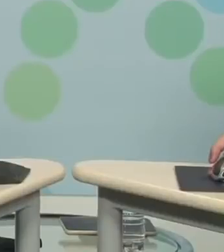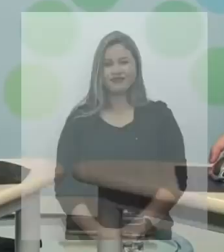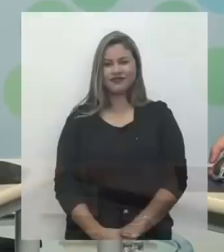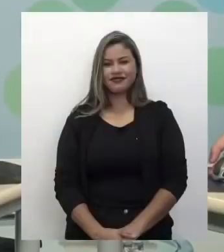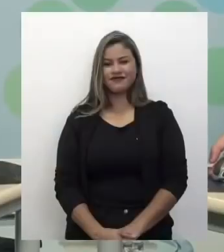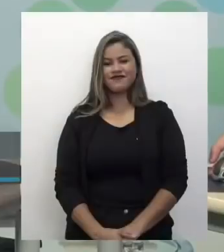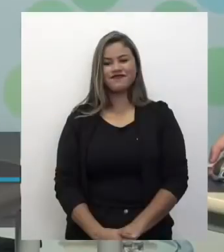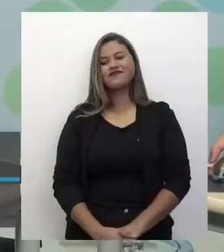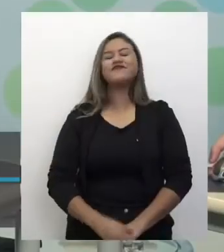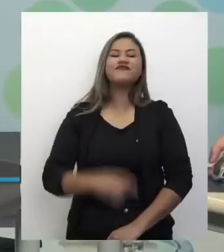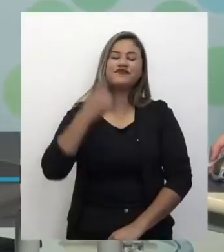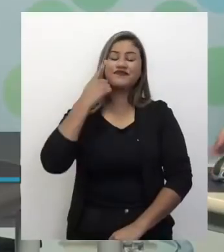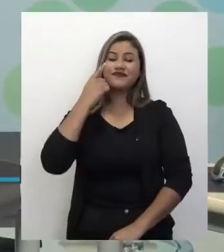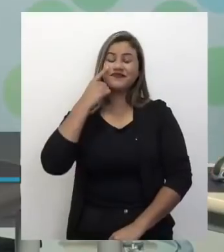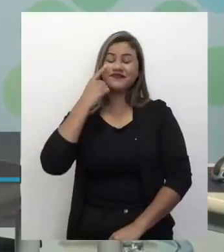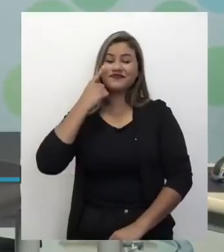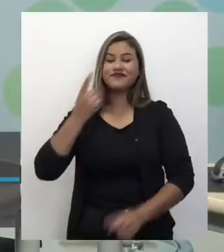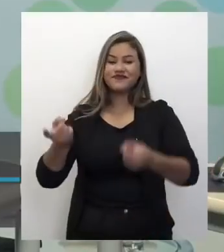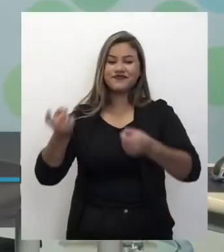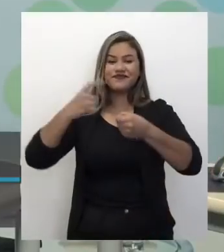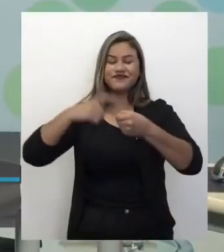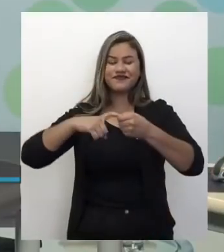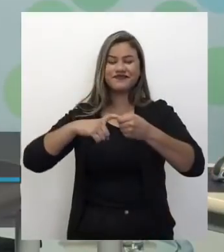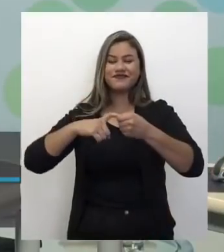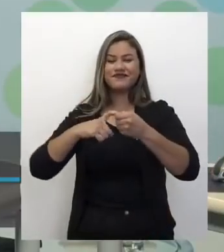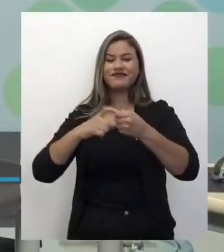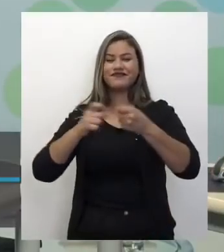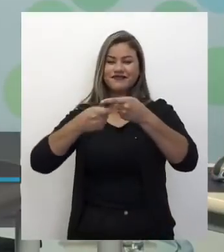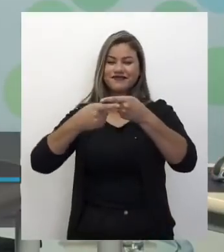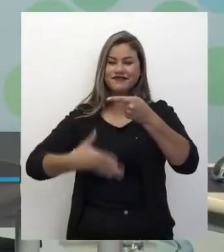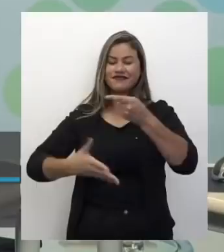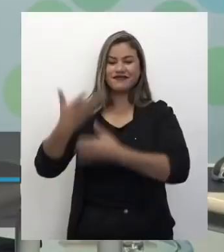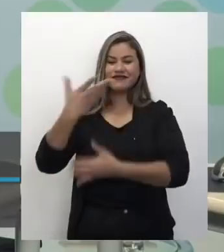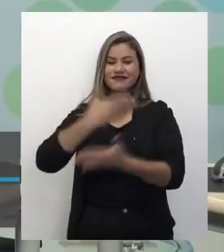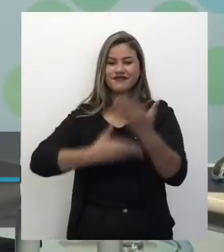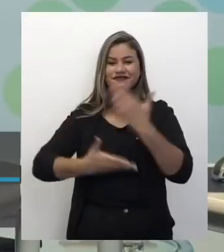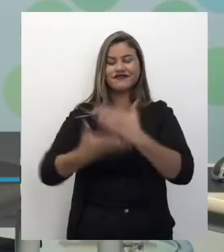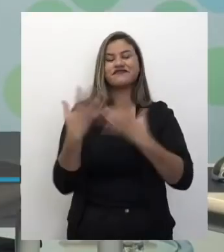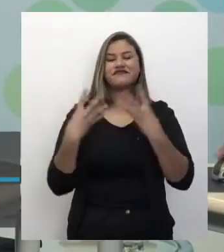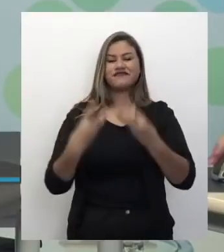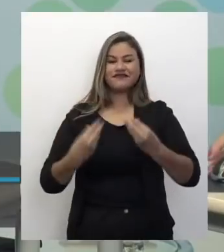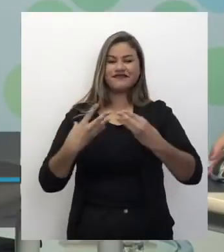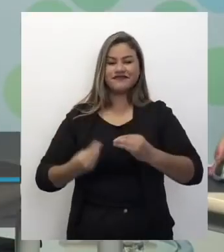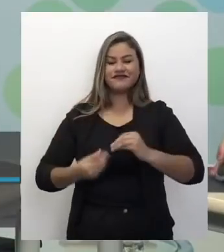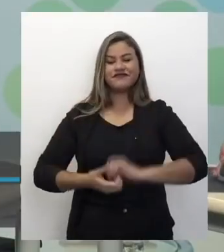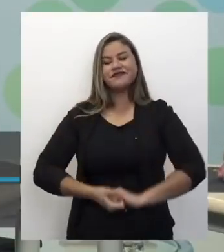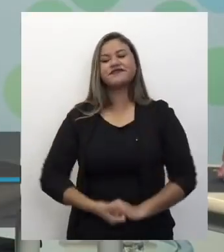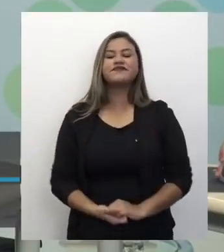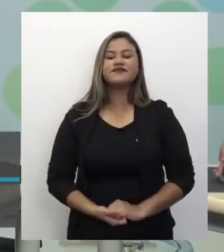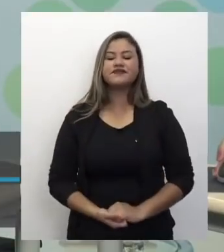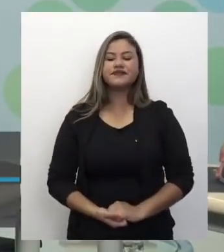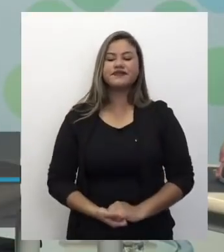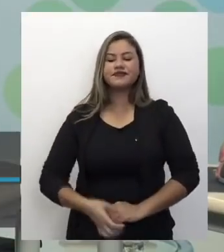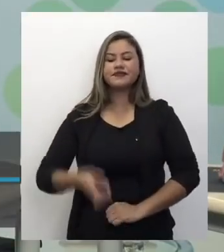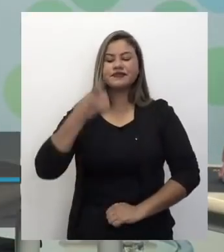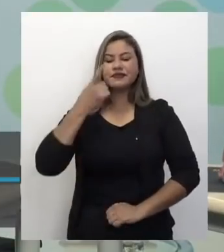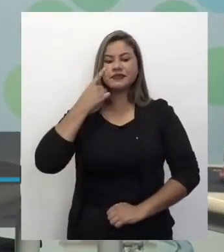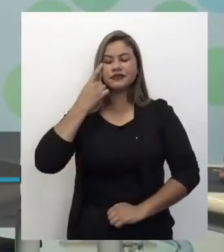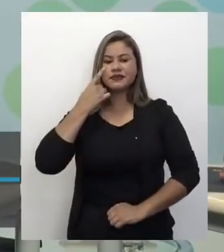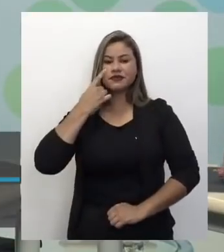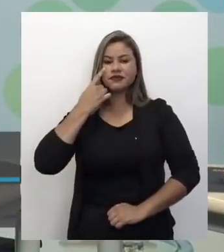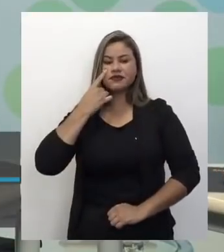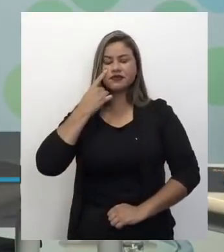Olha só, professora Fernanda, vamos voltando aqui, né? Tem bastante interação aqui pelo nosso chat, tá bom? Vamos dar uma olhadinha aqui no que